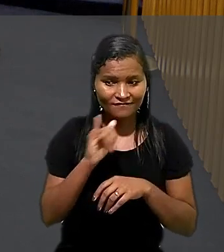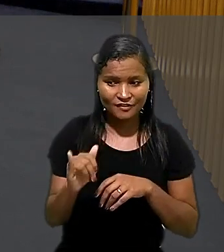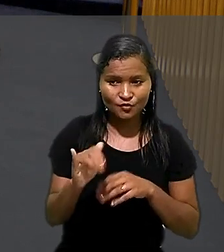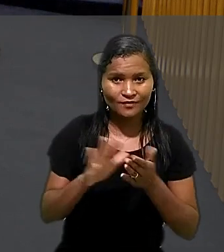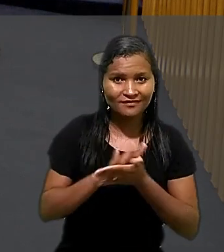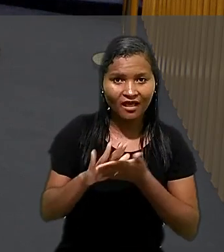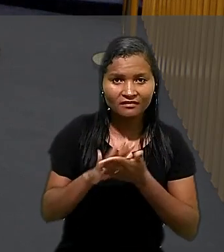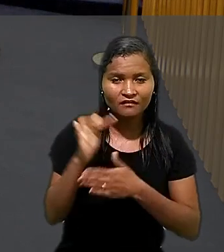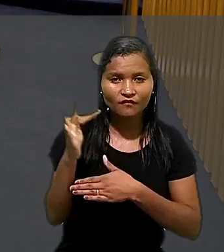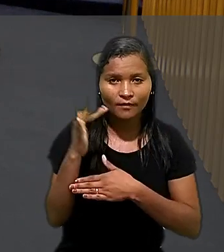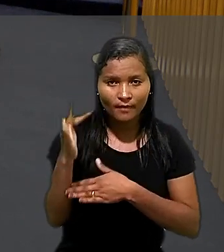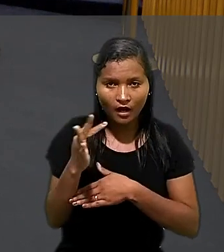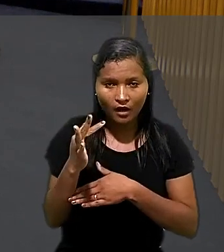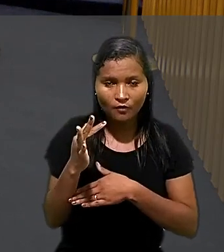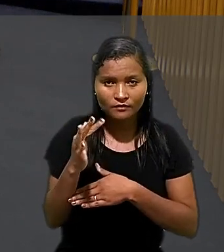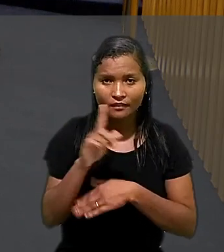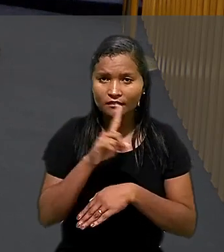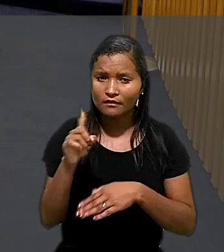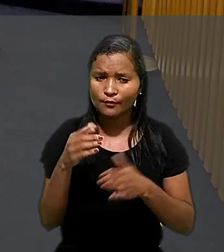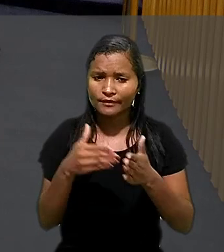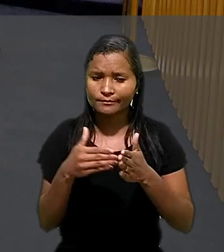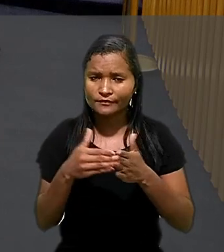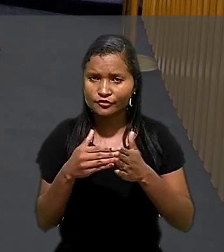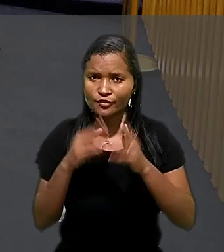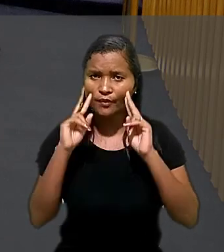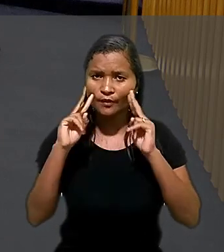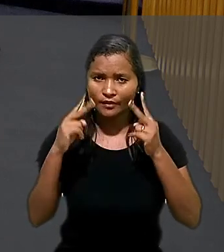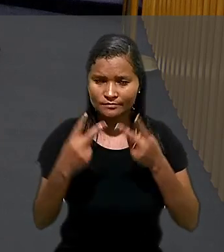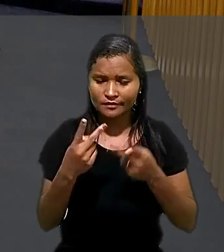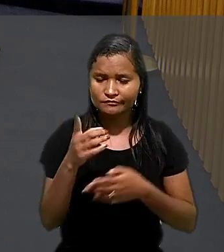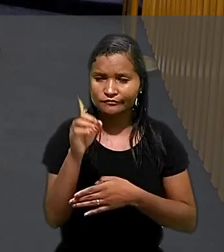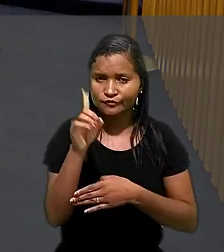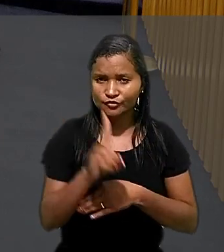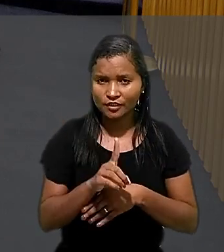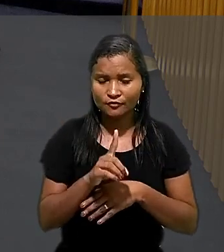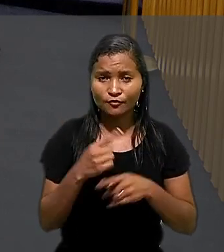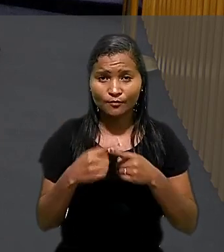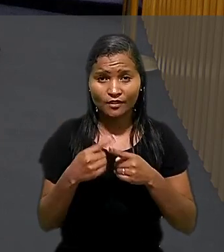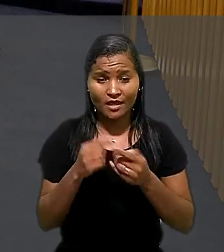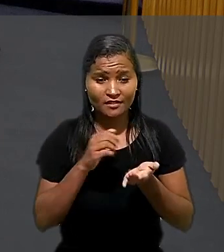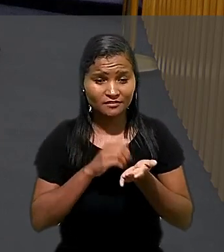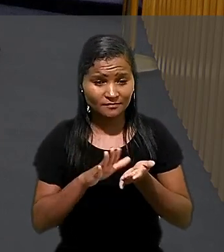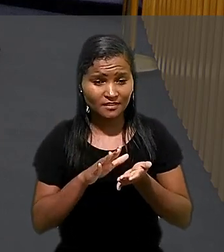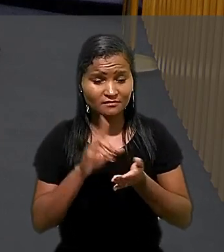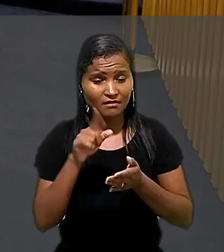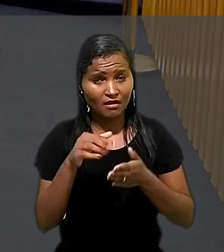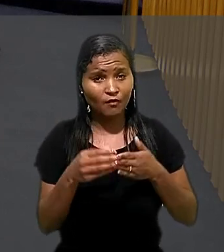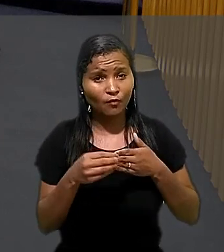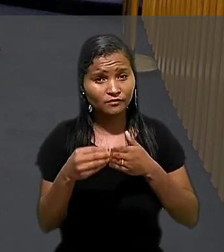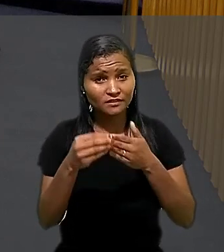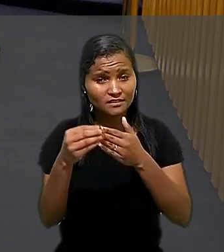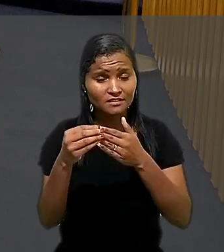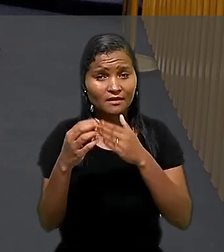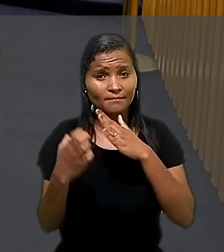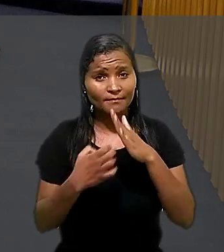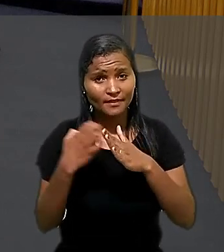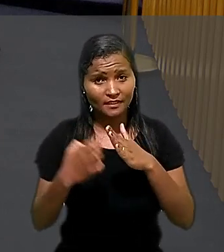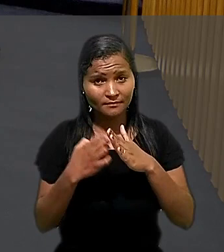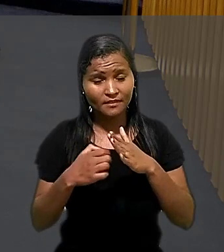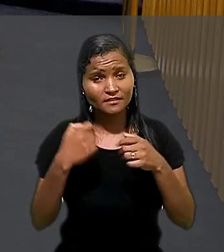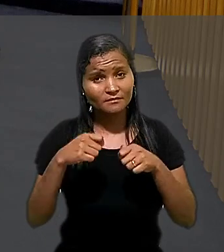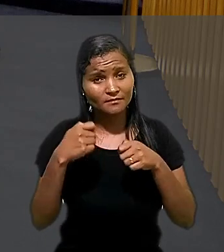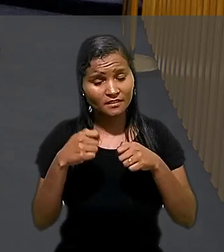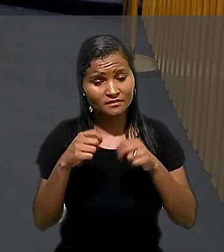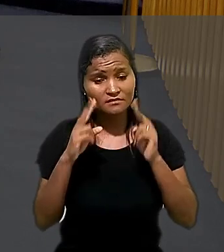avisado formalmente a empresa não impedia o reconhecimento do direito, porque a dispensa é conduzida pela empregadora, que deve